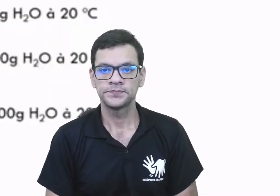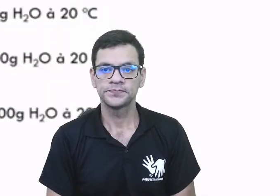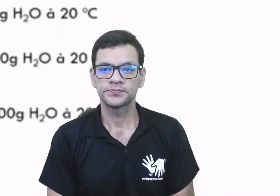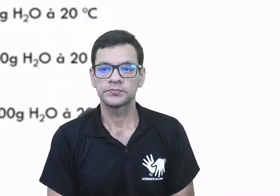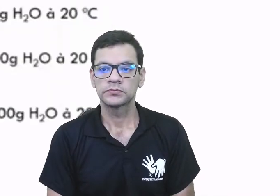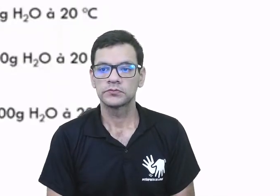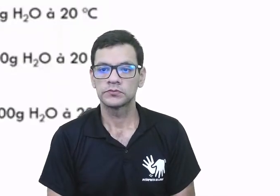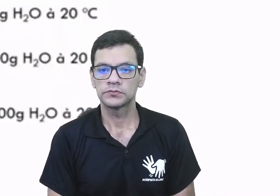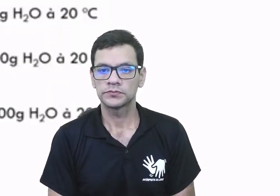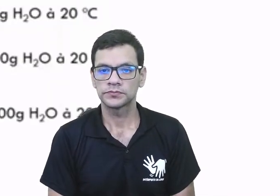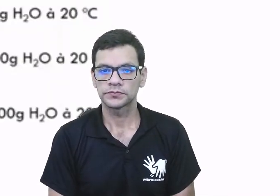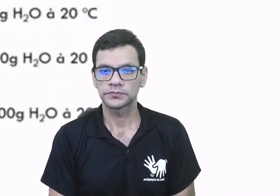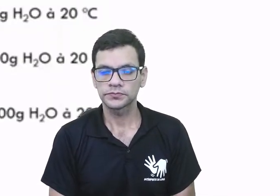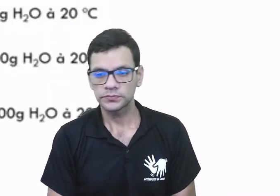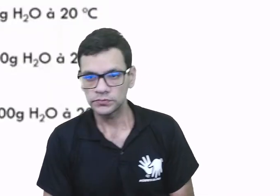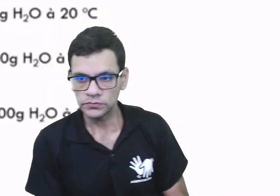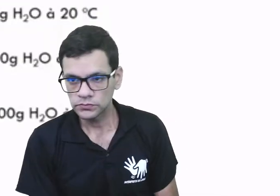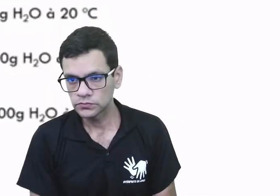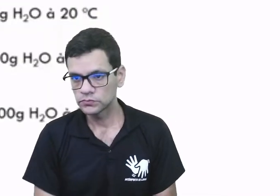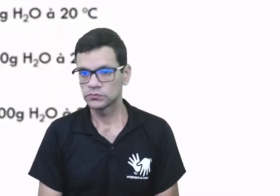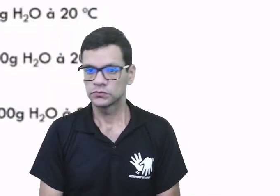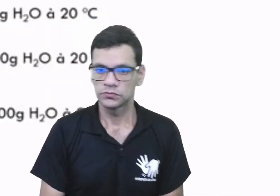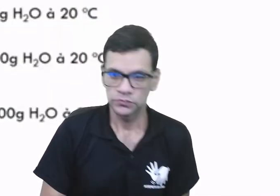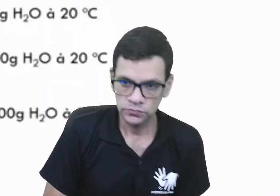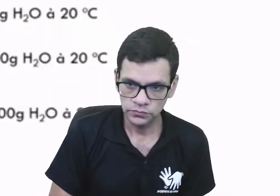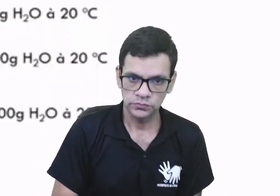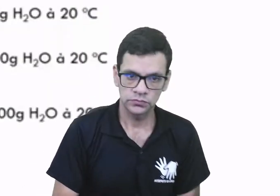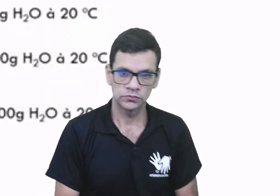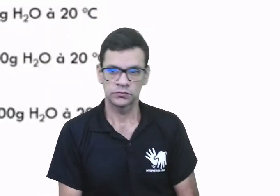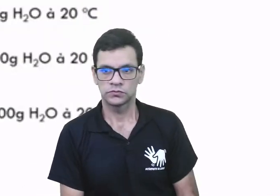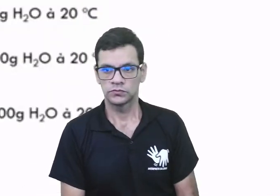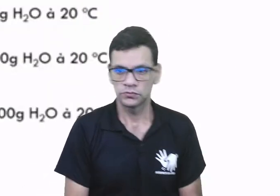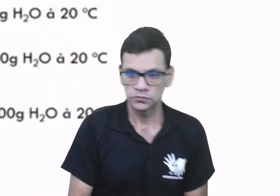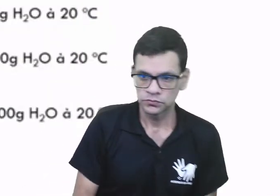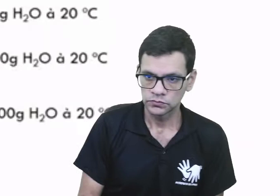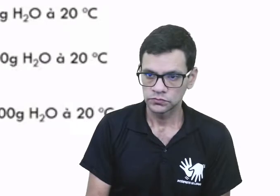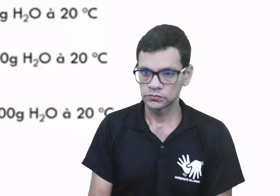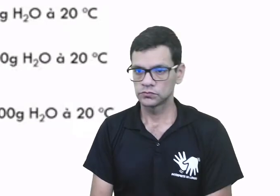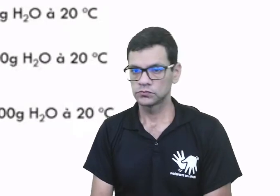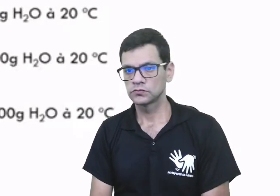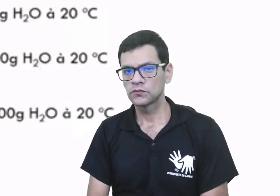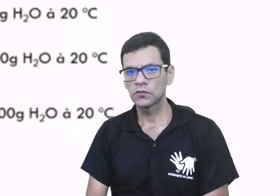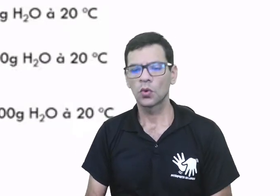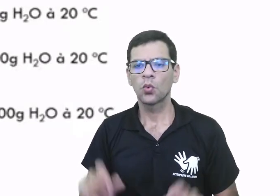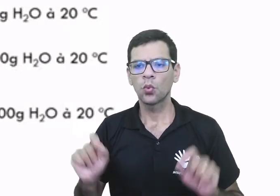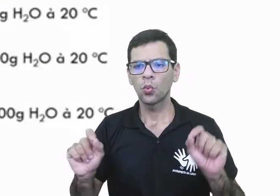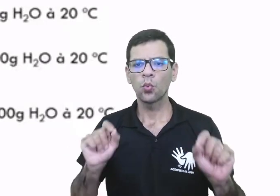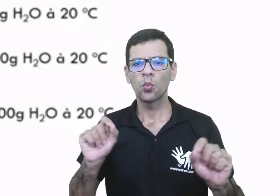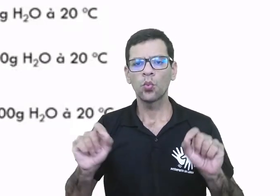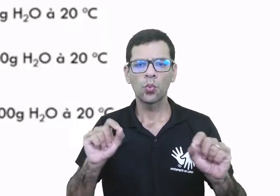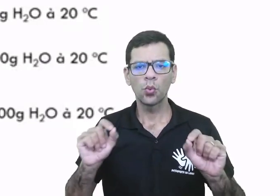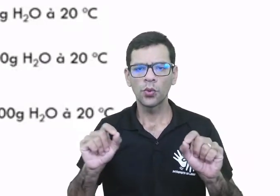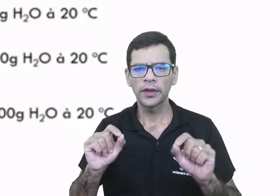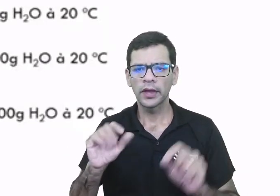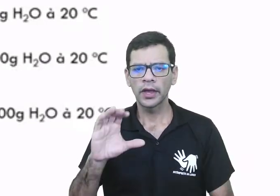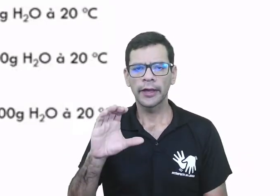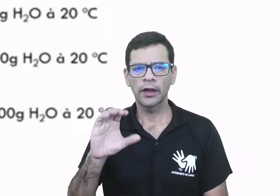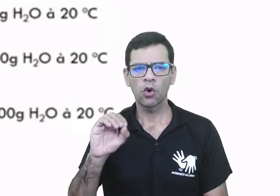Vamos lá, então. Agora a gente vai falar um pouquinho do coeficiente de solubilidade. O que é esse coeficiente de solubilidade?